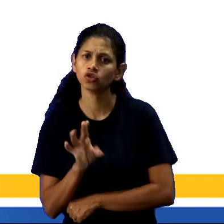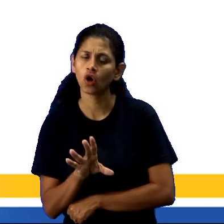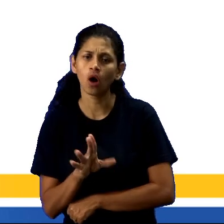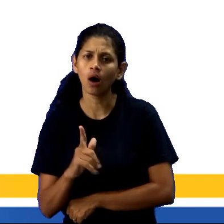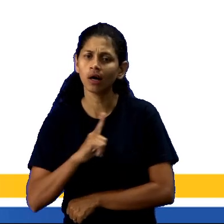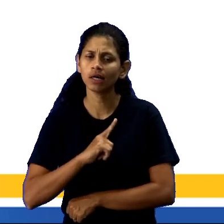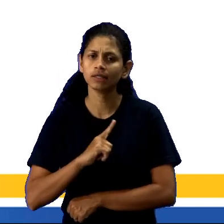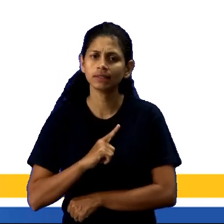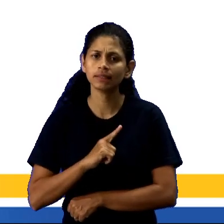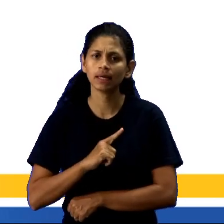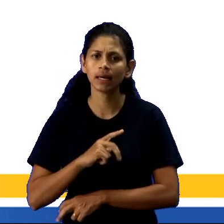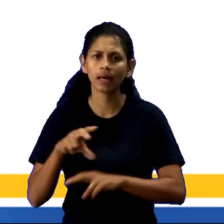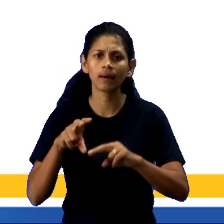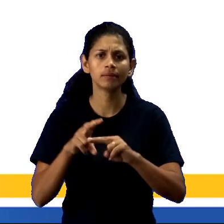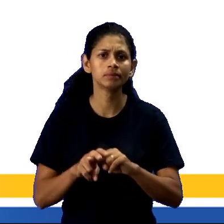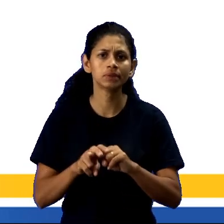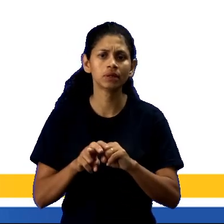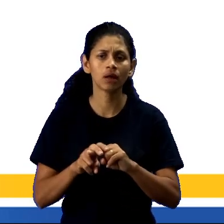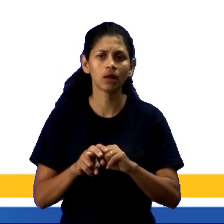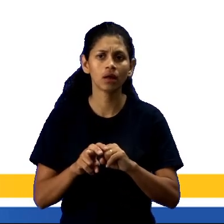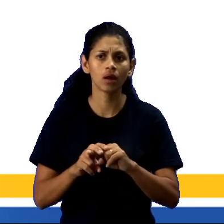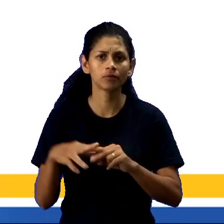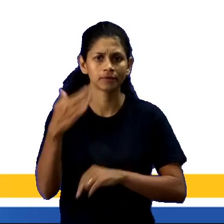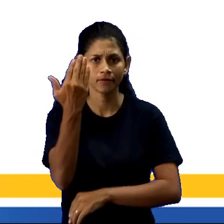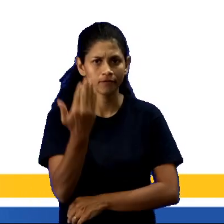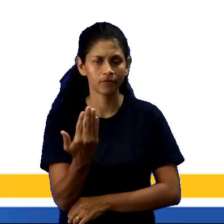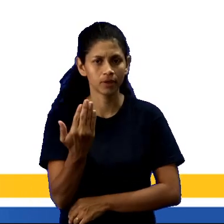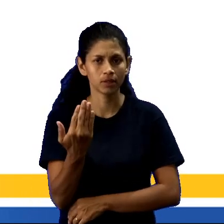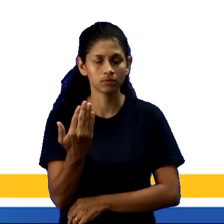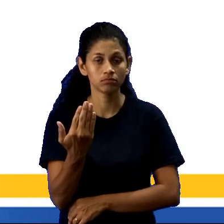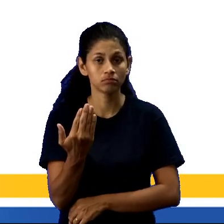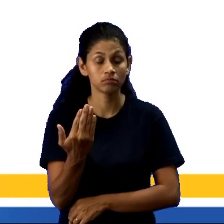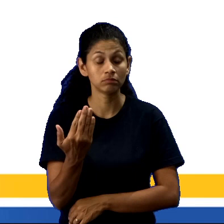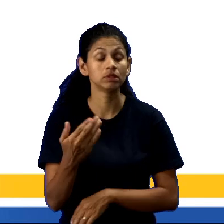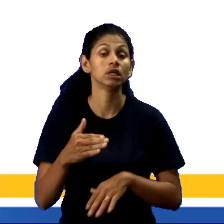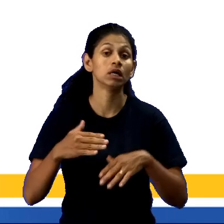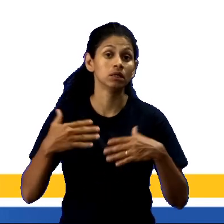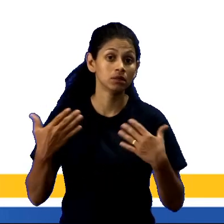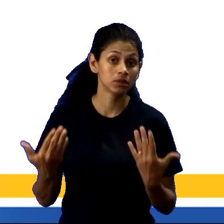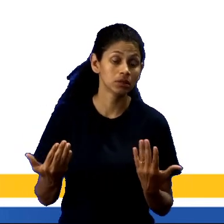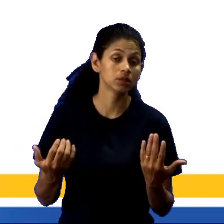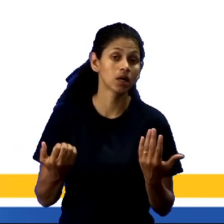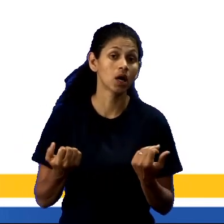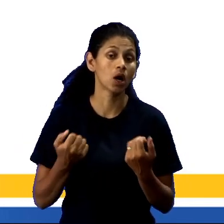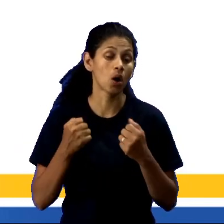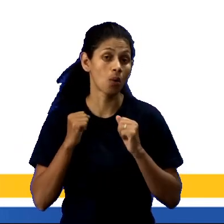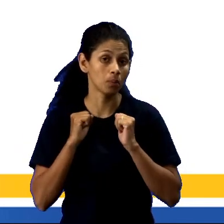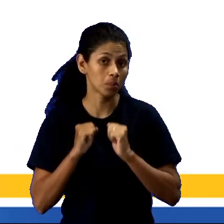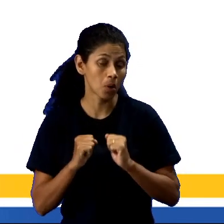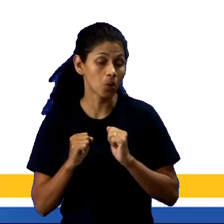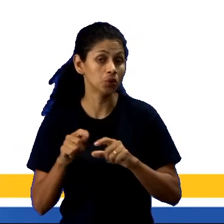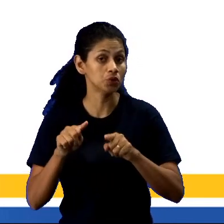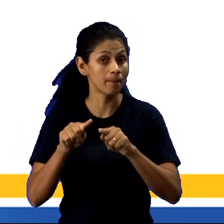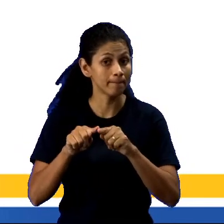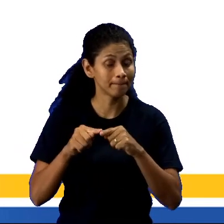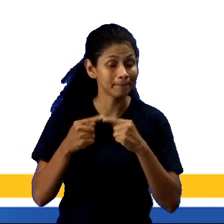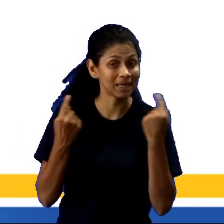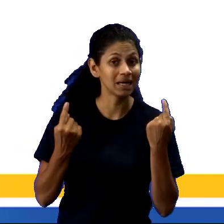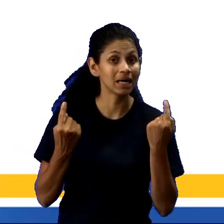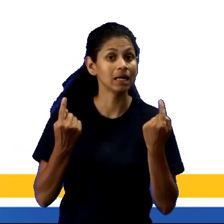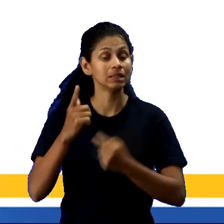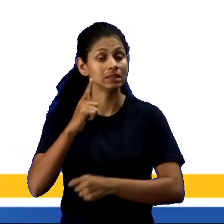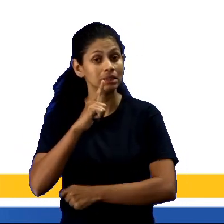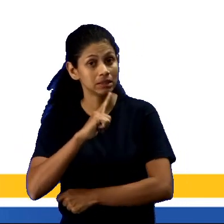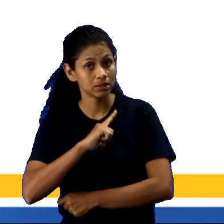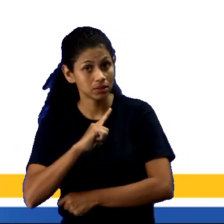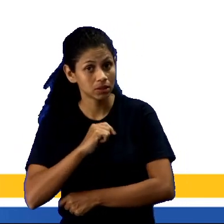vai andar atrás se só tem a cabine da frente? Não é? Então, tem algumas exceções, mas que devem obedecer, sim, a outras